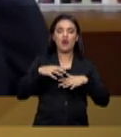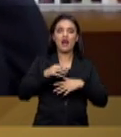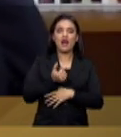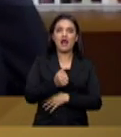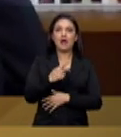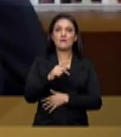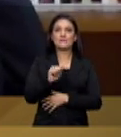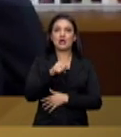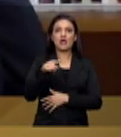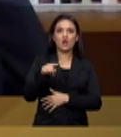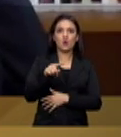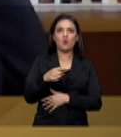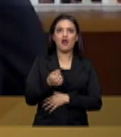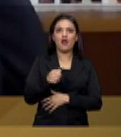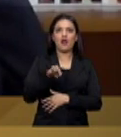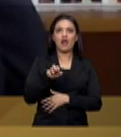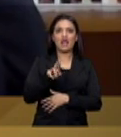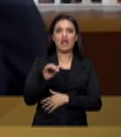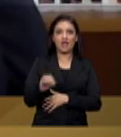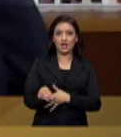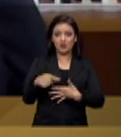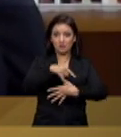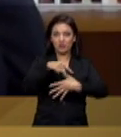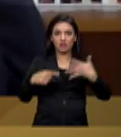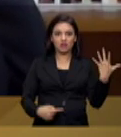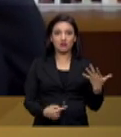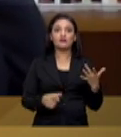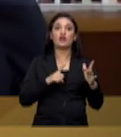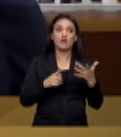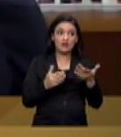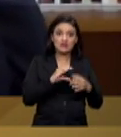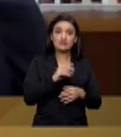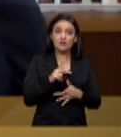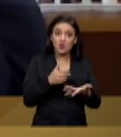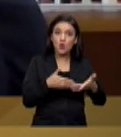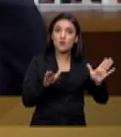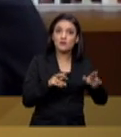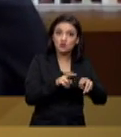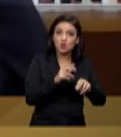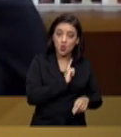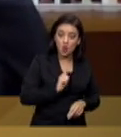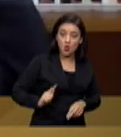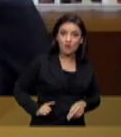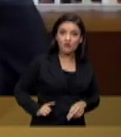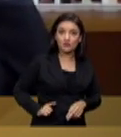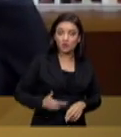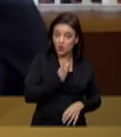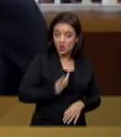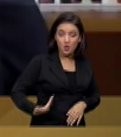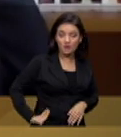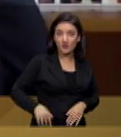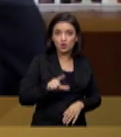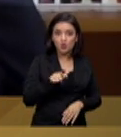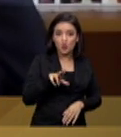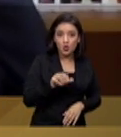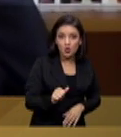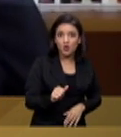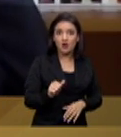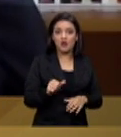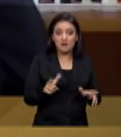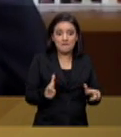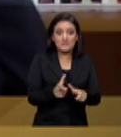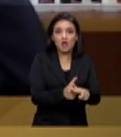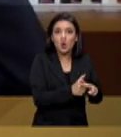em que a CPI foi instaurada no governo do presidente Lula pelas minorias para apurar o apagão aéreo por